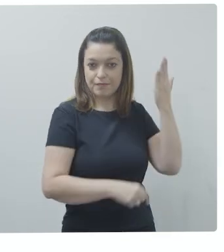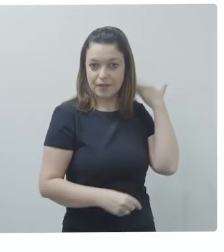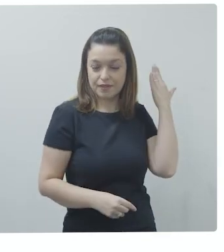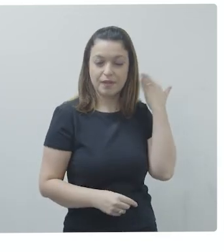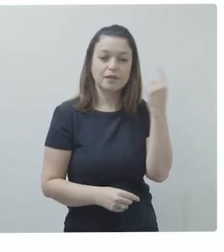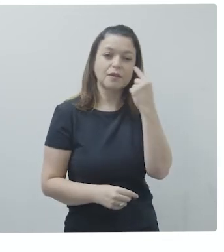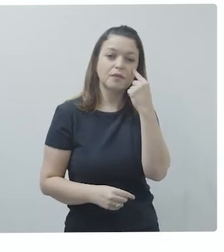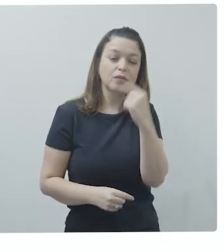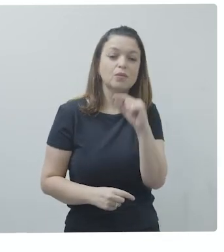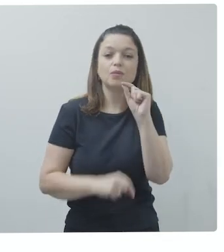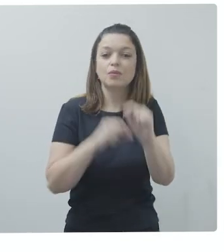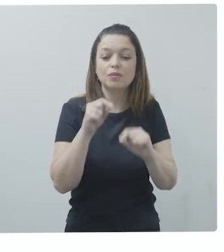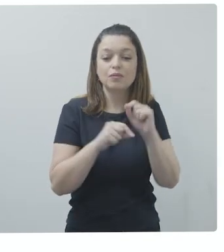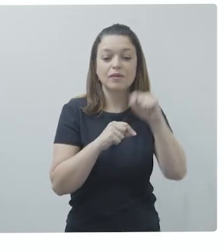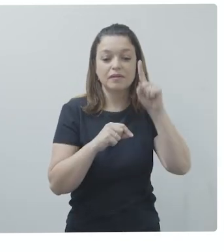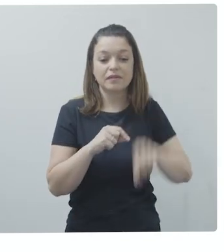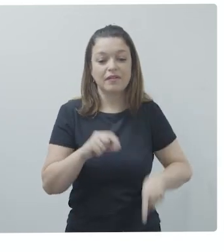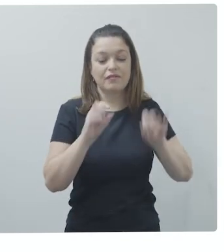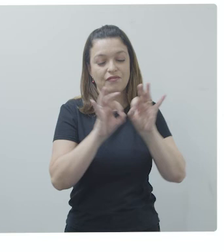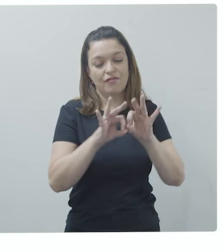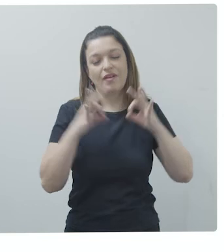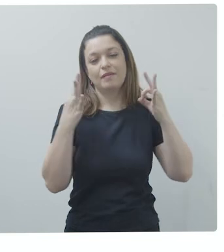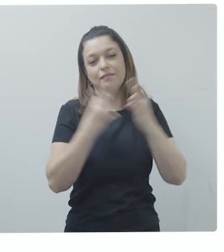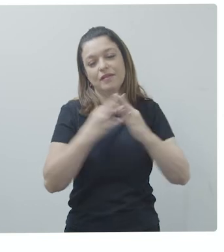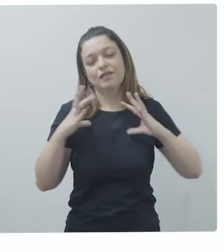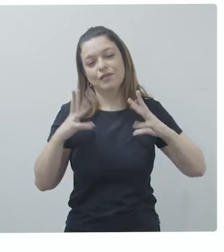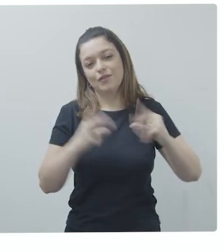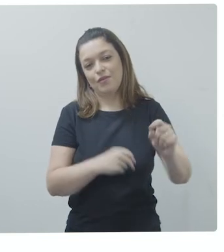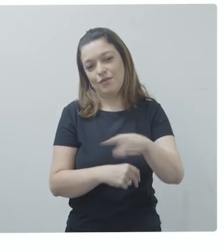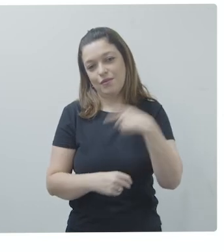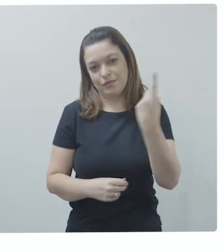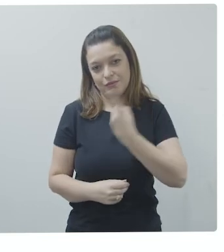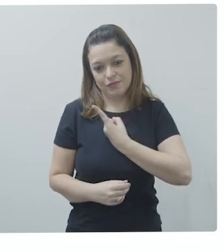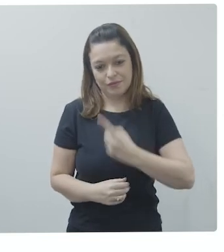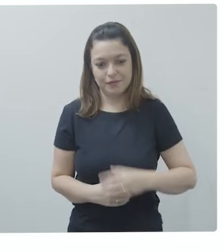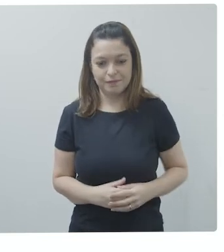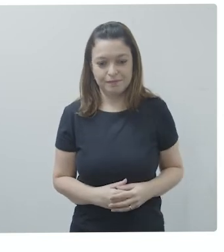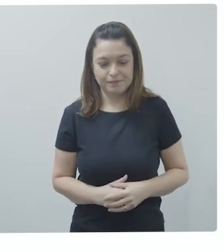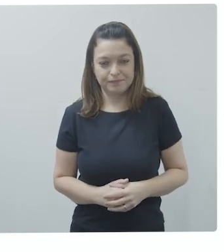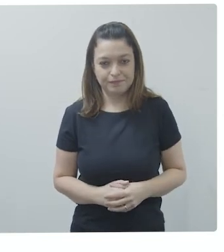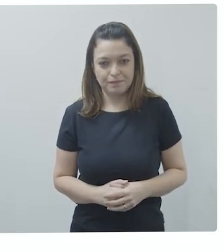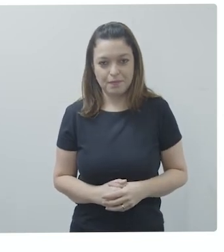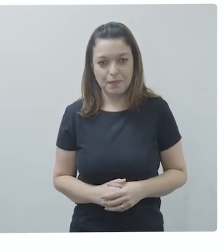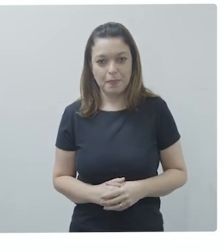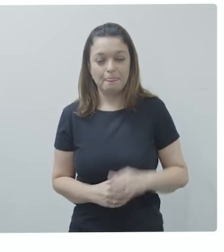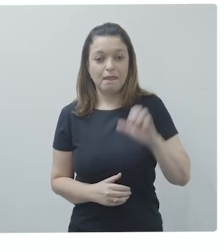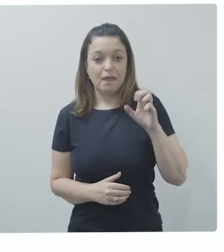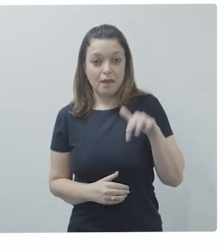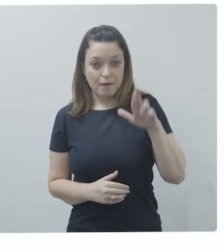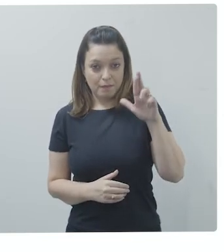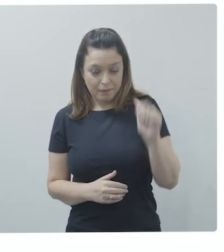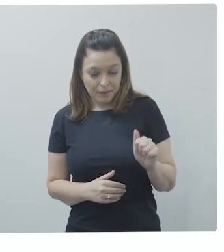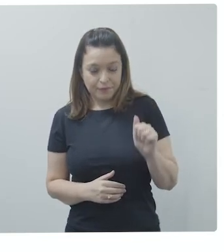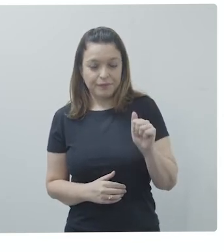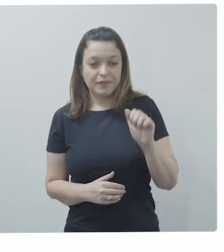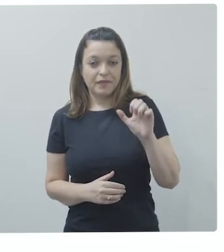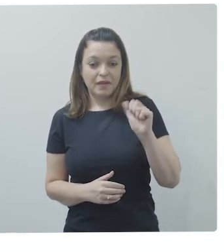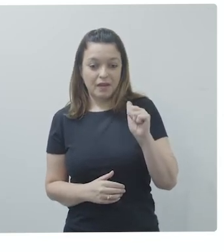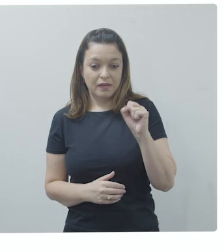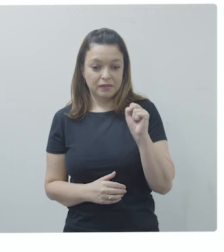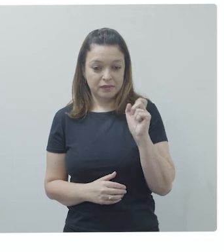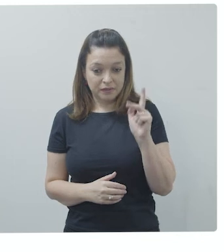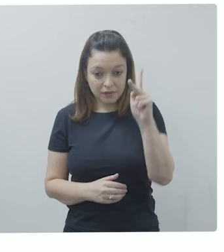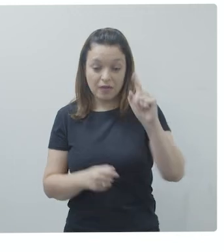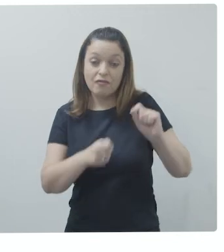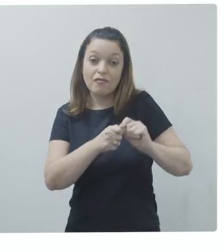descobriremos que deles descendem as famílias de todos nós. Embla e Ask fizeram de Midgard seu lar,